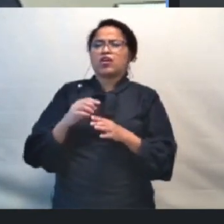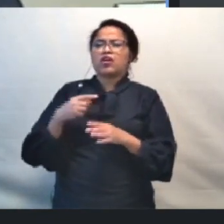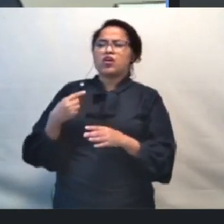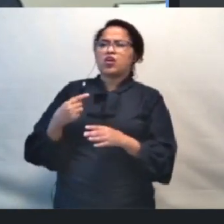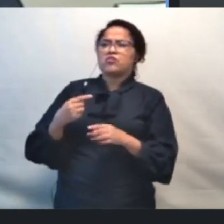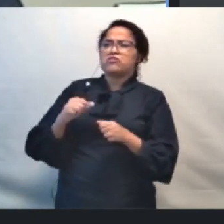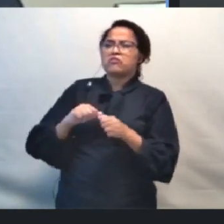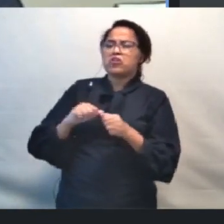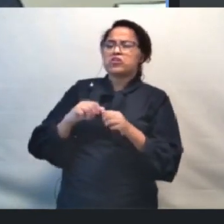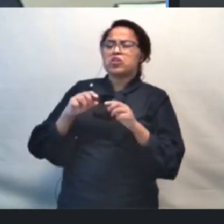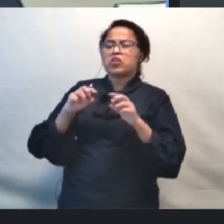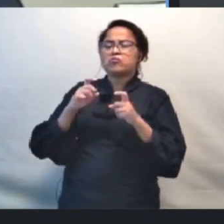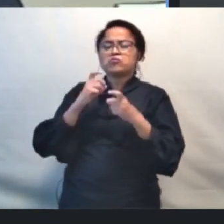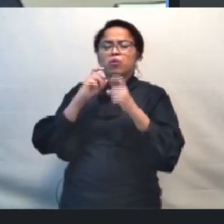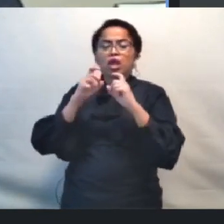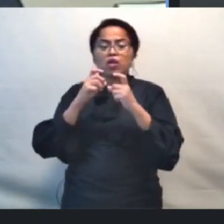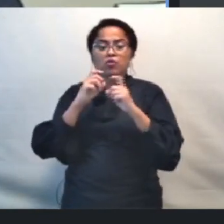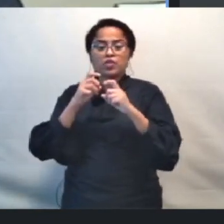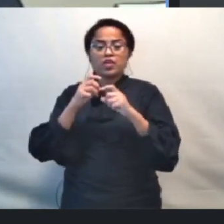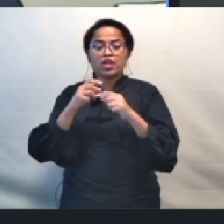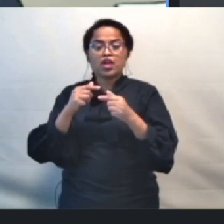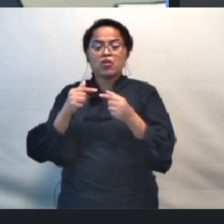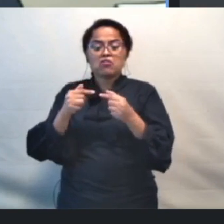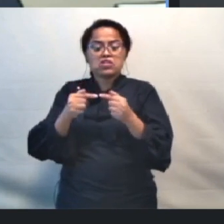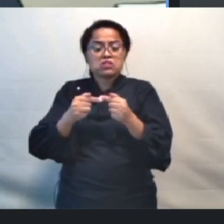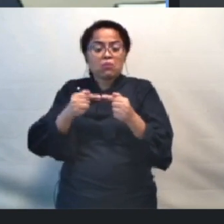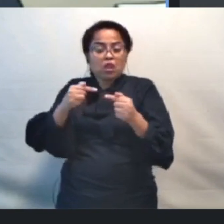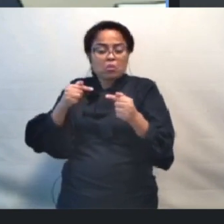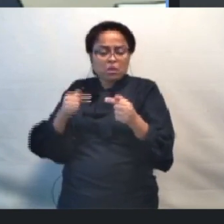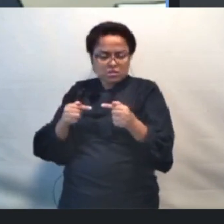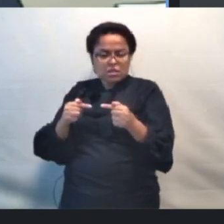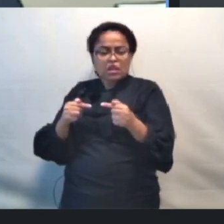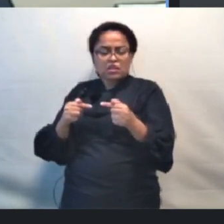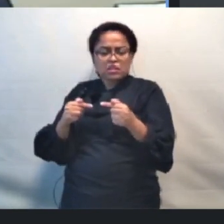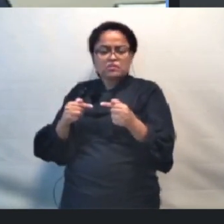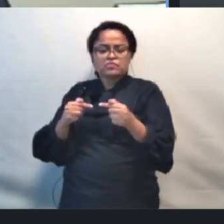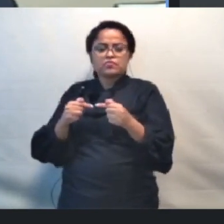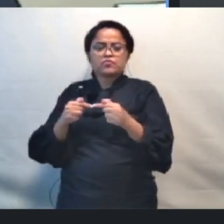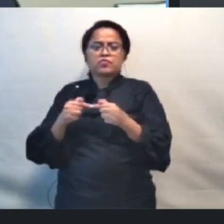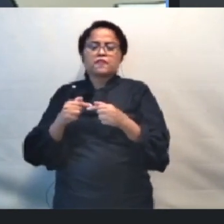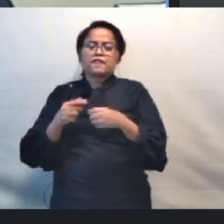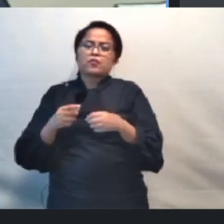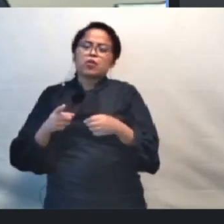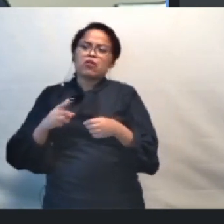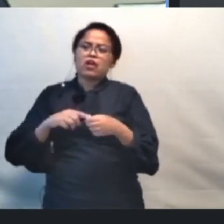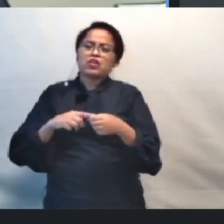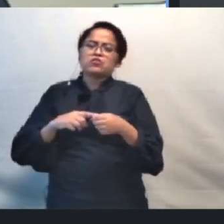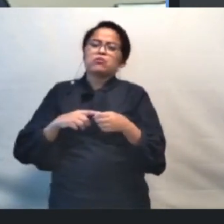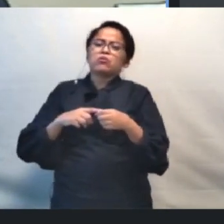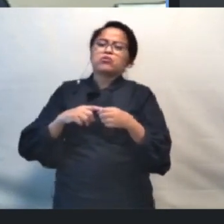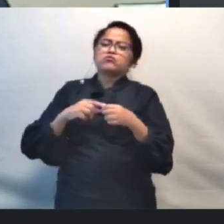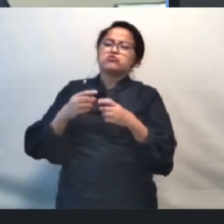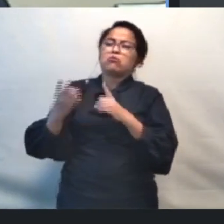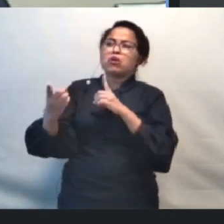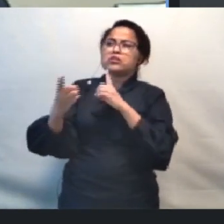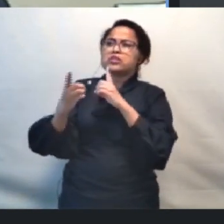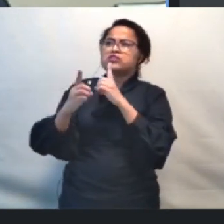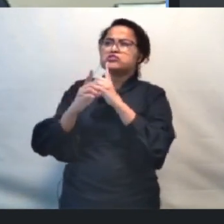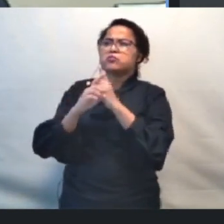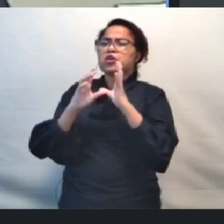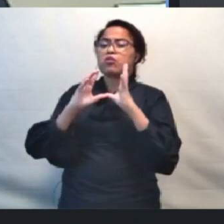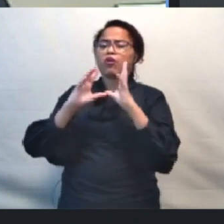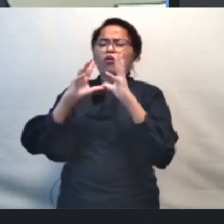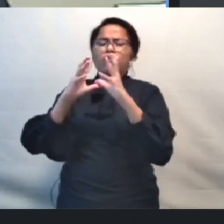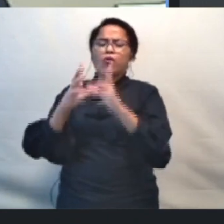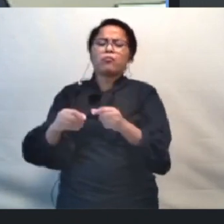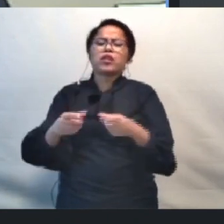passada para tratar do retorno do atendimento integral nas unidades. Então, daquela